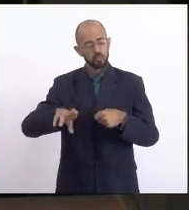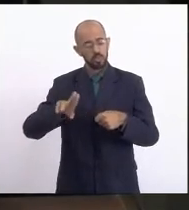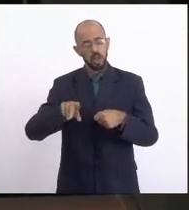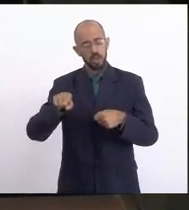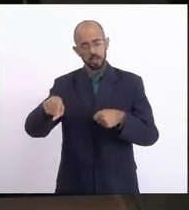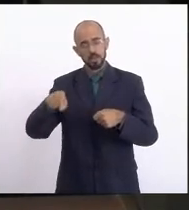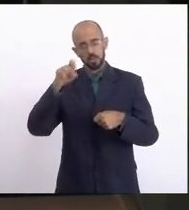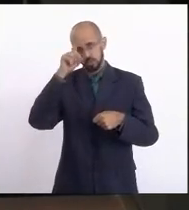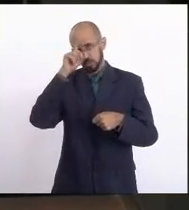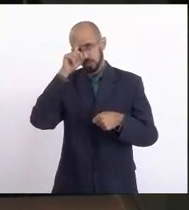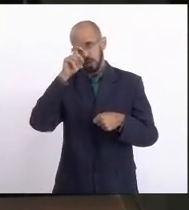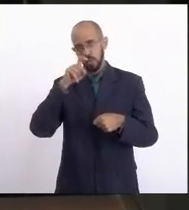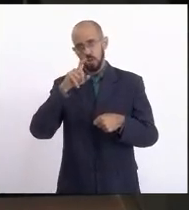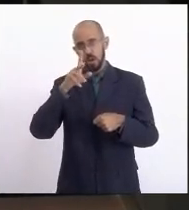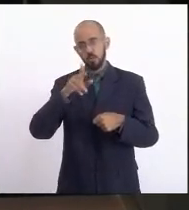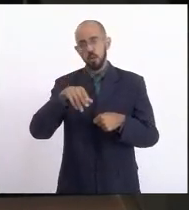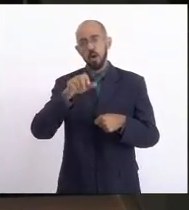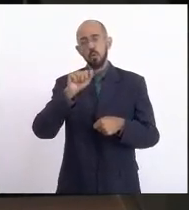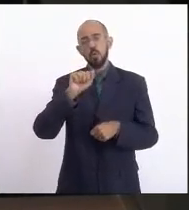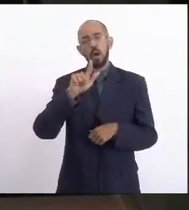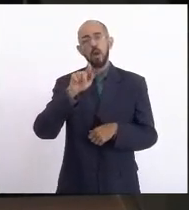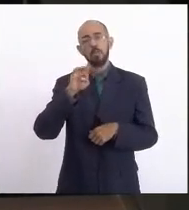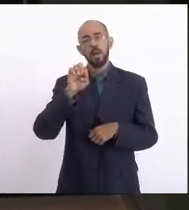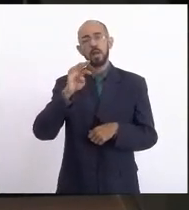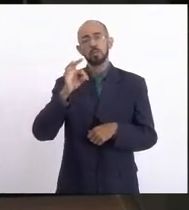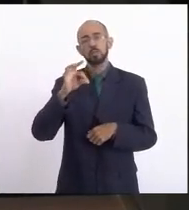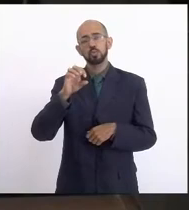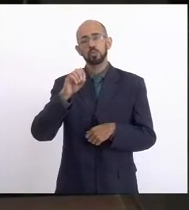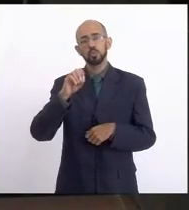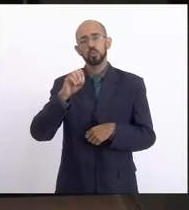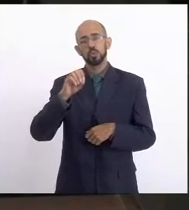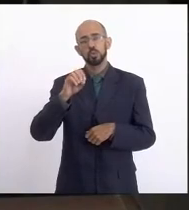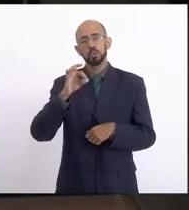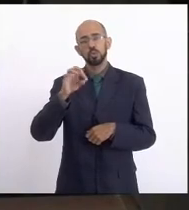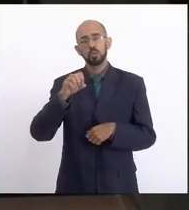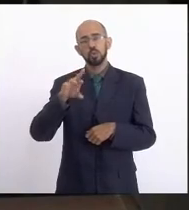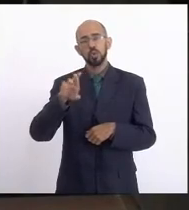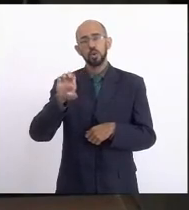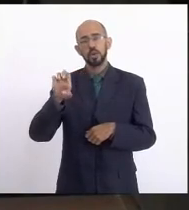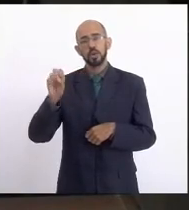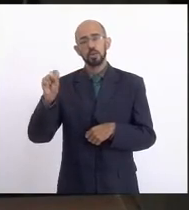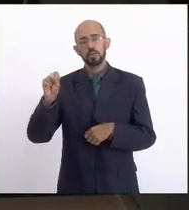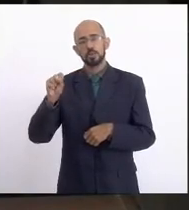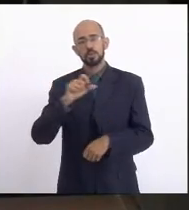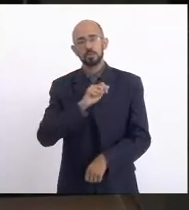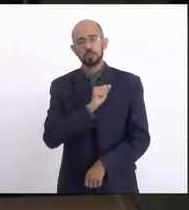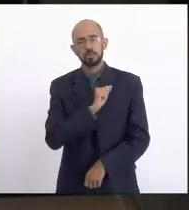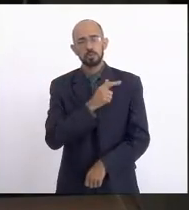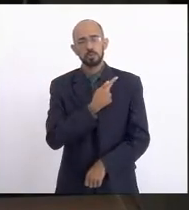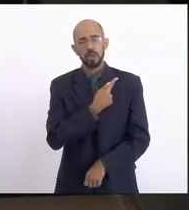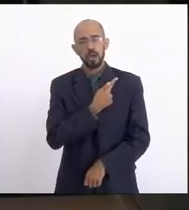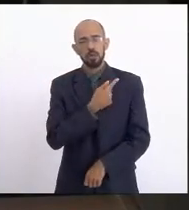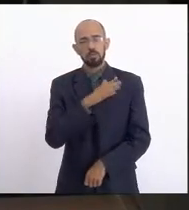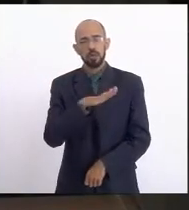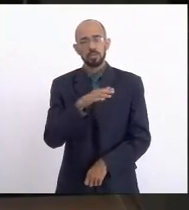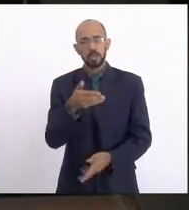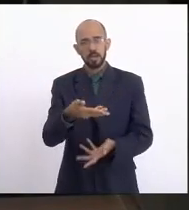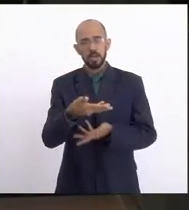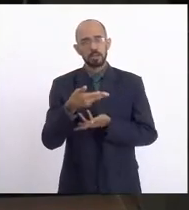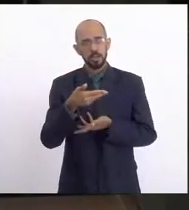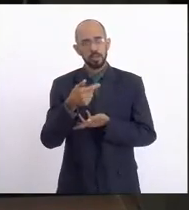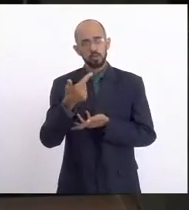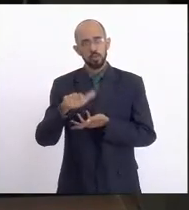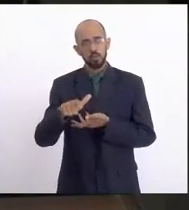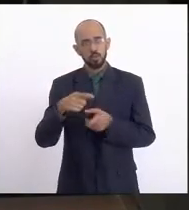o caso do Hospital Estadual Alberto Torres, em São Gonçalo. Embora esteja em São Gonçalo, é um hospital que tem atuação regional. É o caso do Azevedo